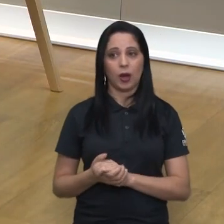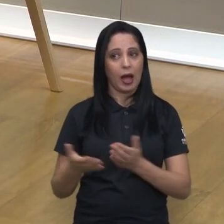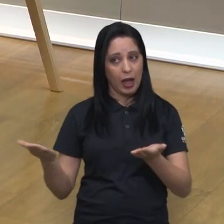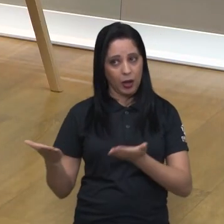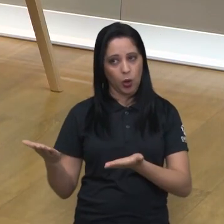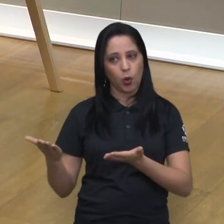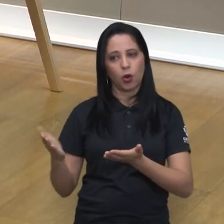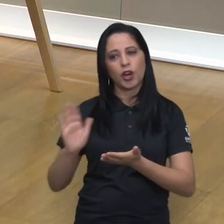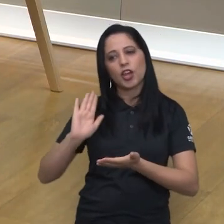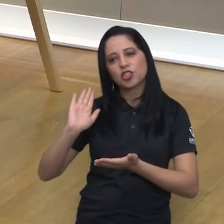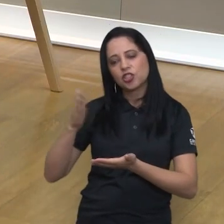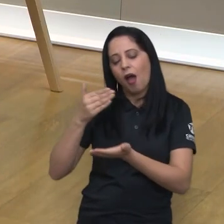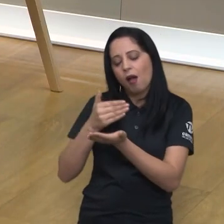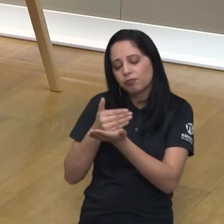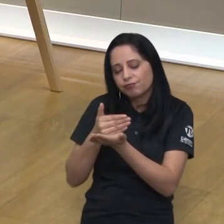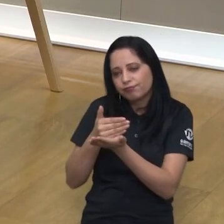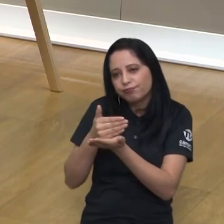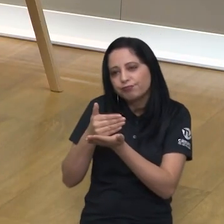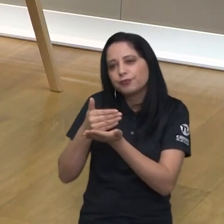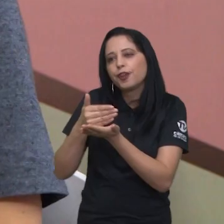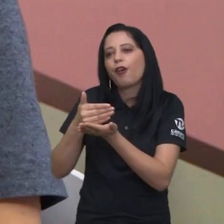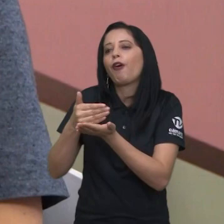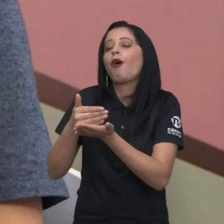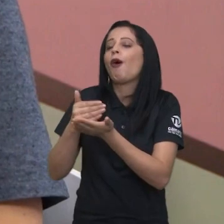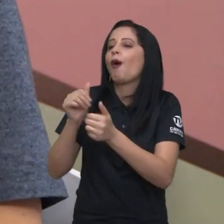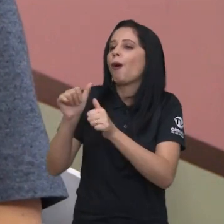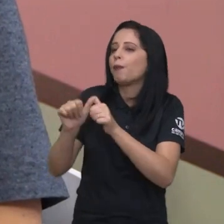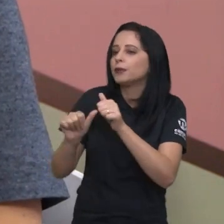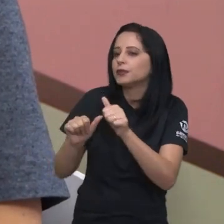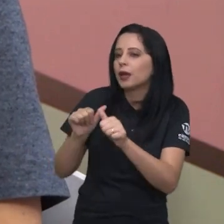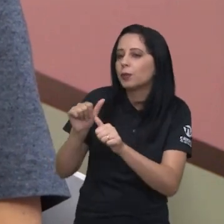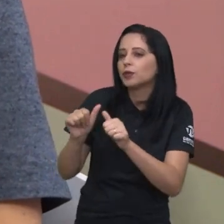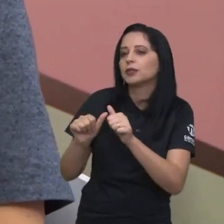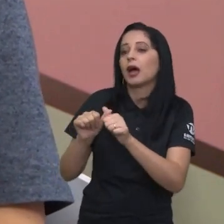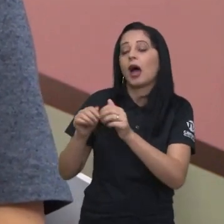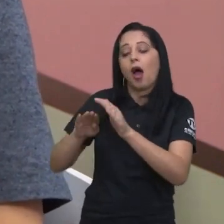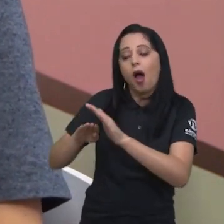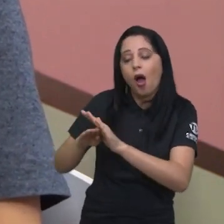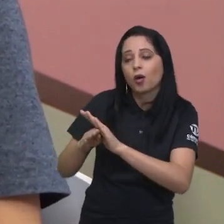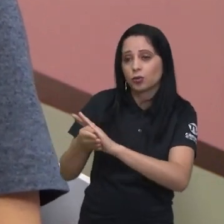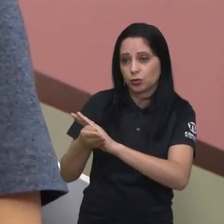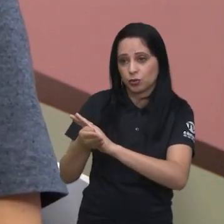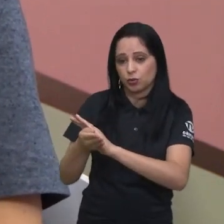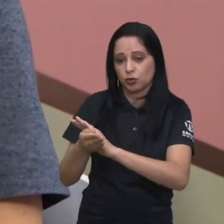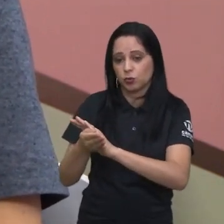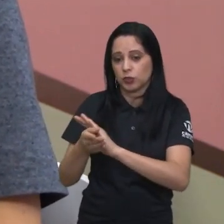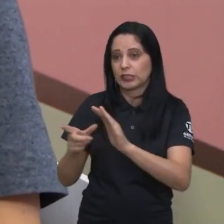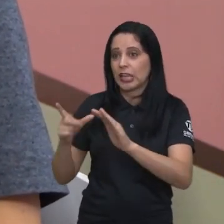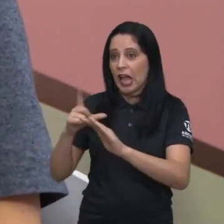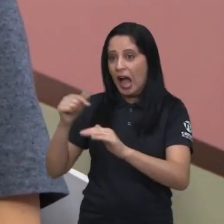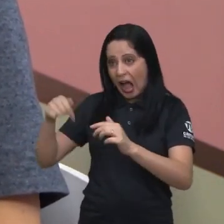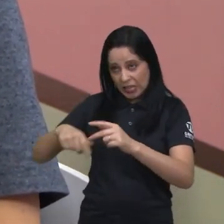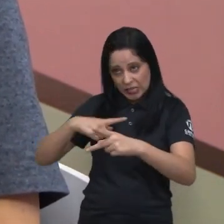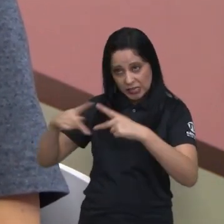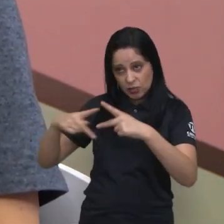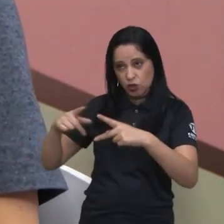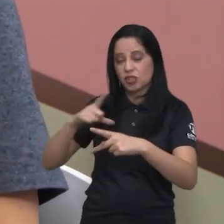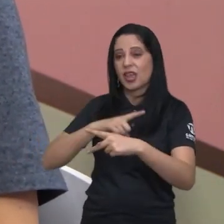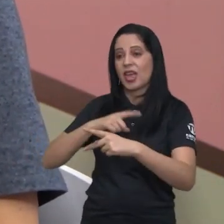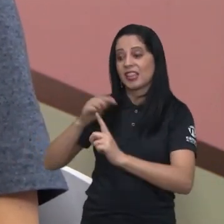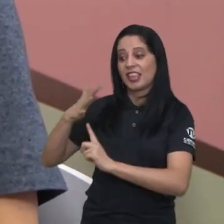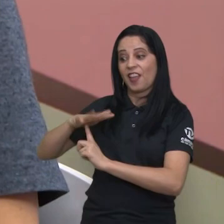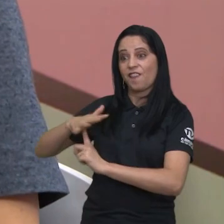movimento grande, né, de retorno a essa agricultura familiar. Então, algumas feiras orgânicas aqui do município